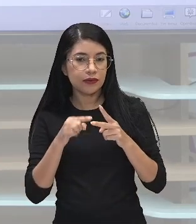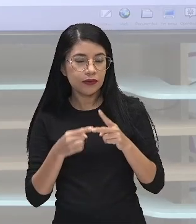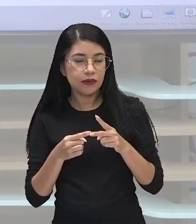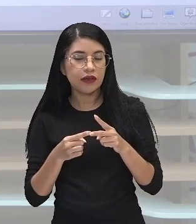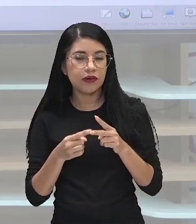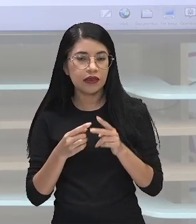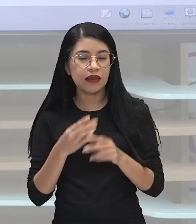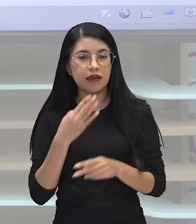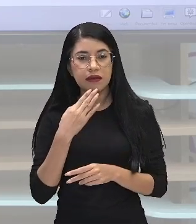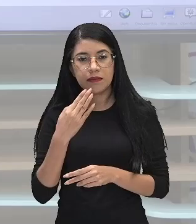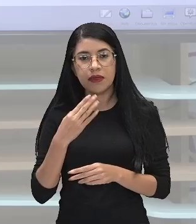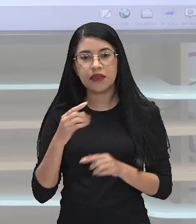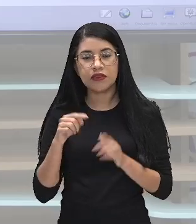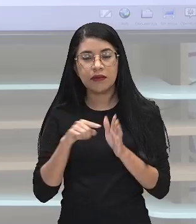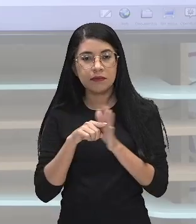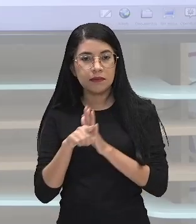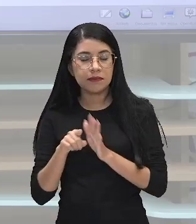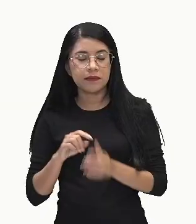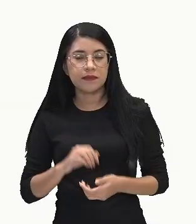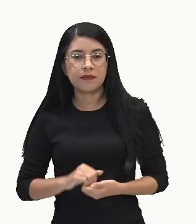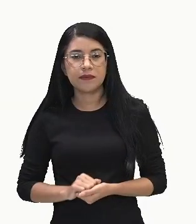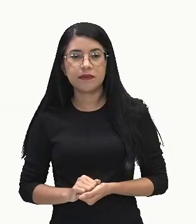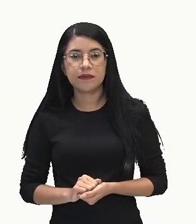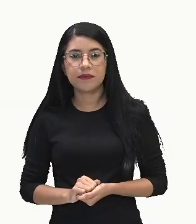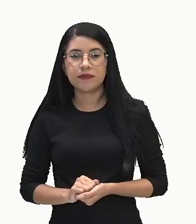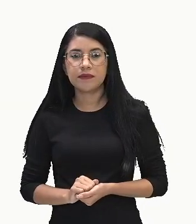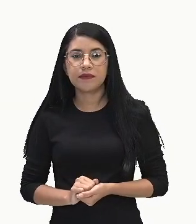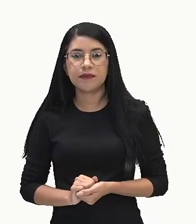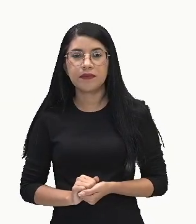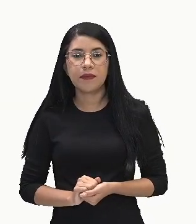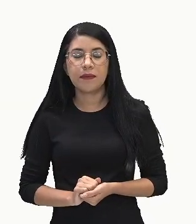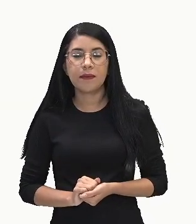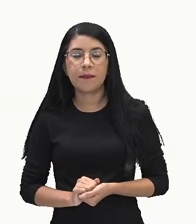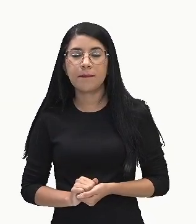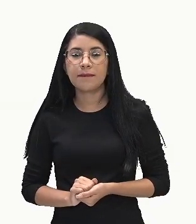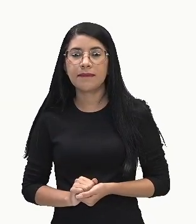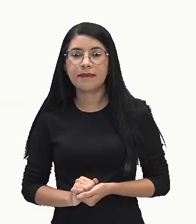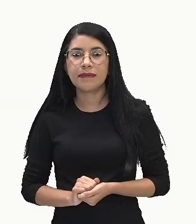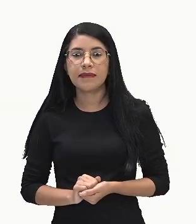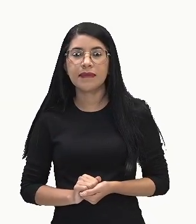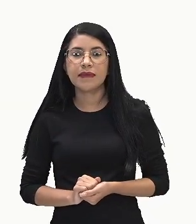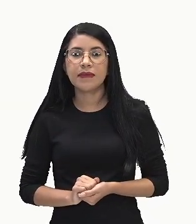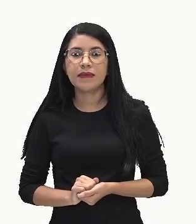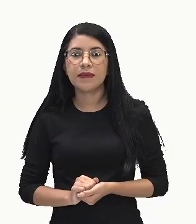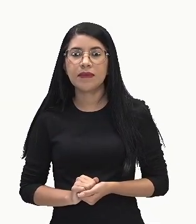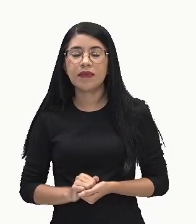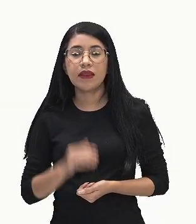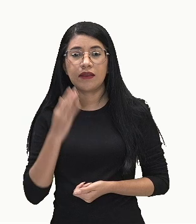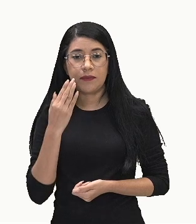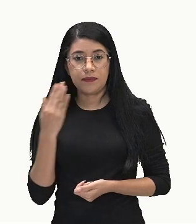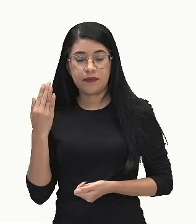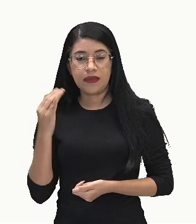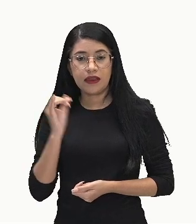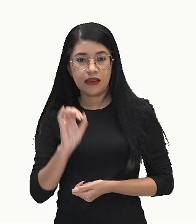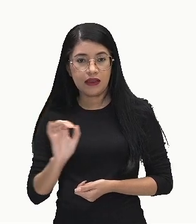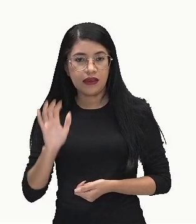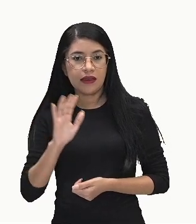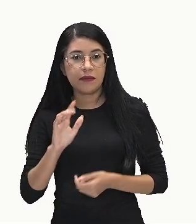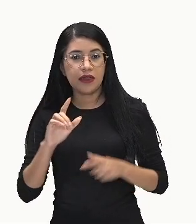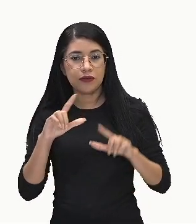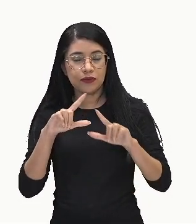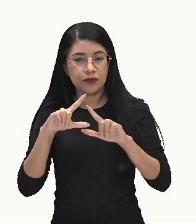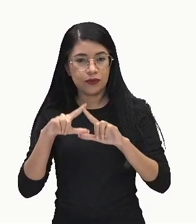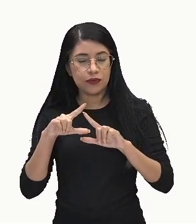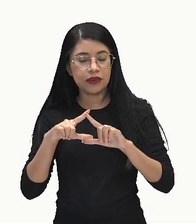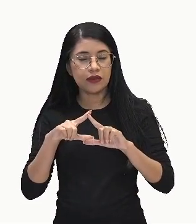dentro do nosso triângulo, tá certo? Vamos voltar lá então. Então vejam que nesse triângulo aí,